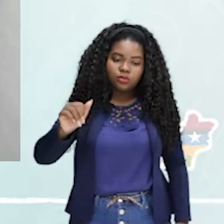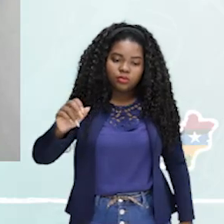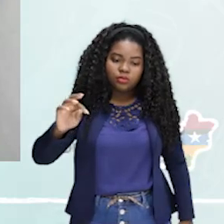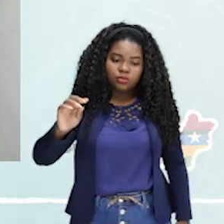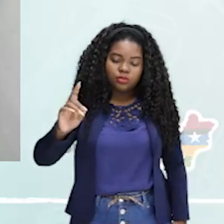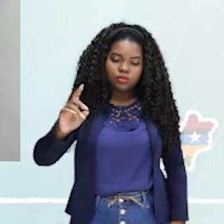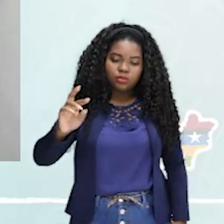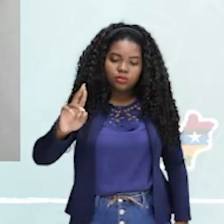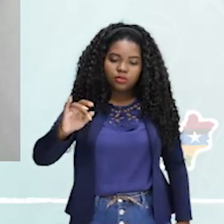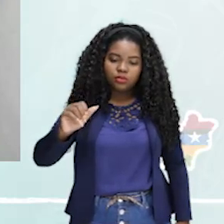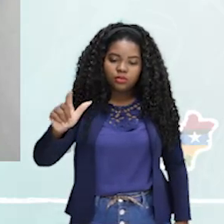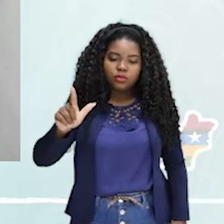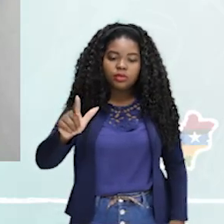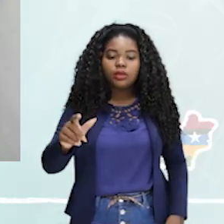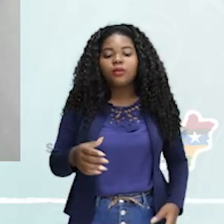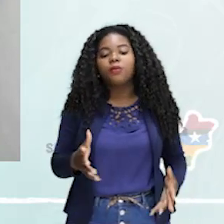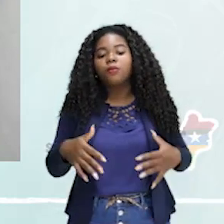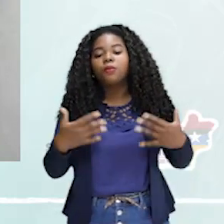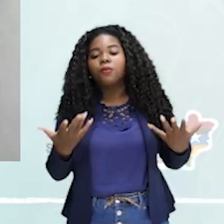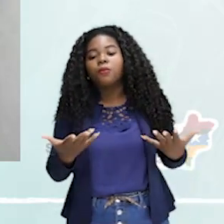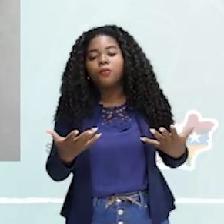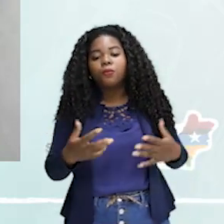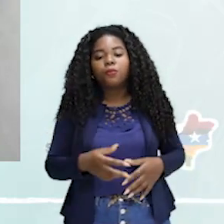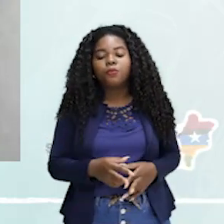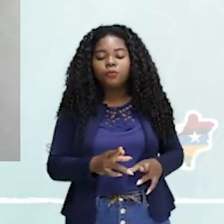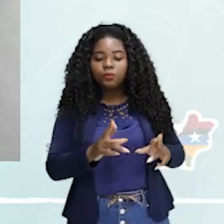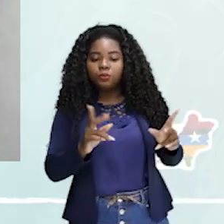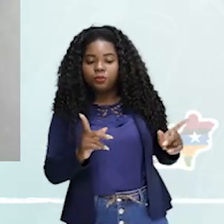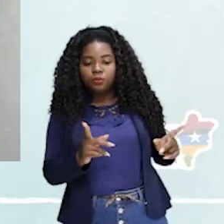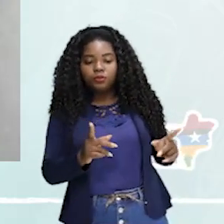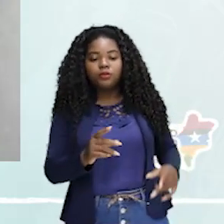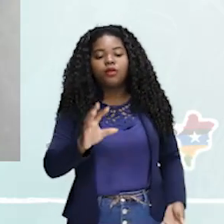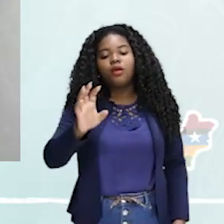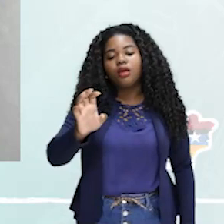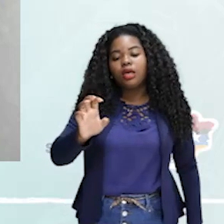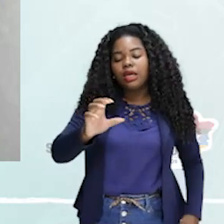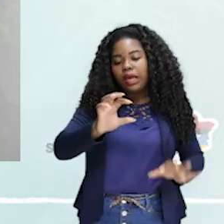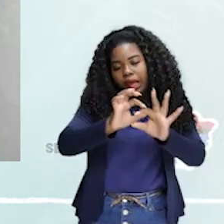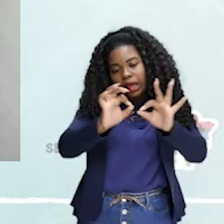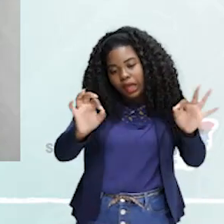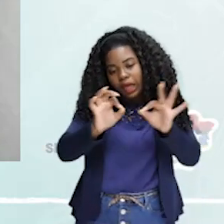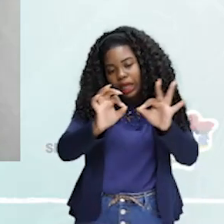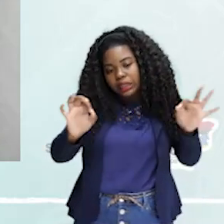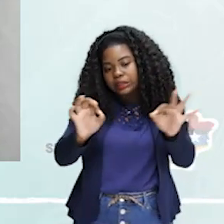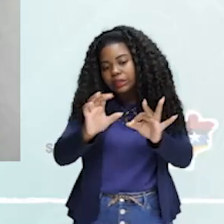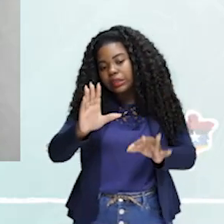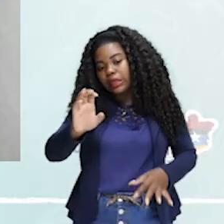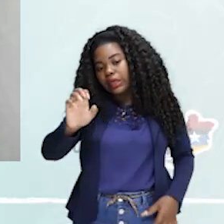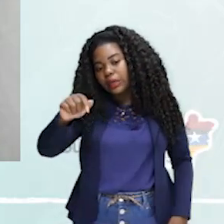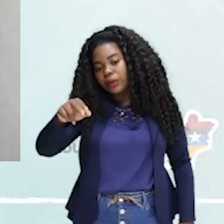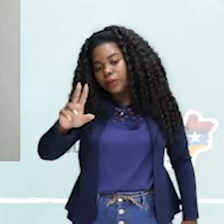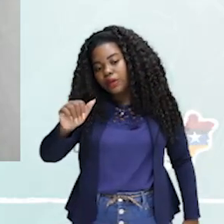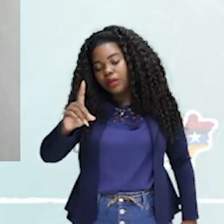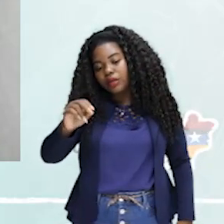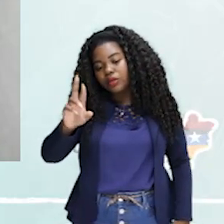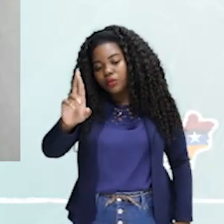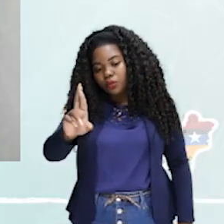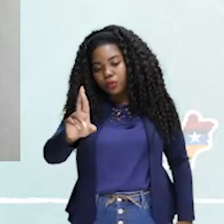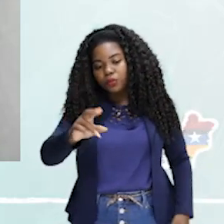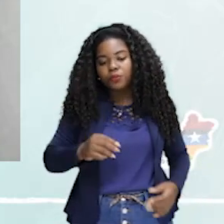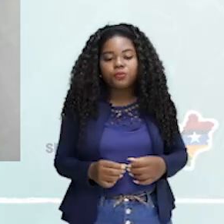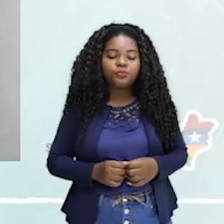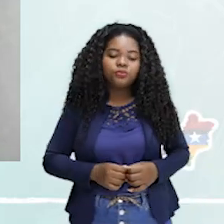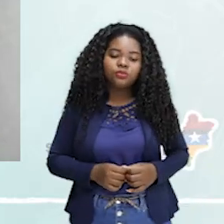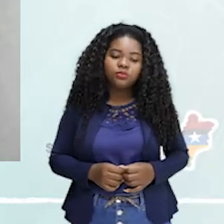linha do Equador. O que foi que eu te expliquei há pouco? Nas regiões centrais do planeta, eu tenho maior índice de iluminação, consequentemente, eu